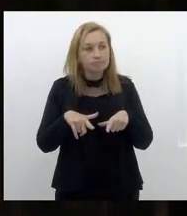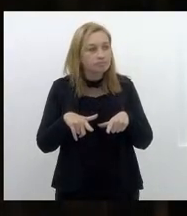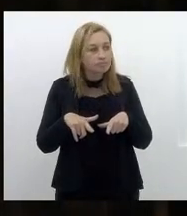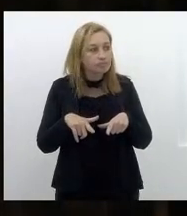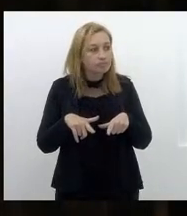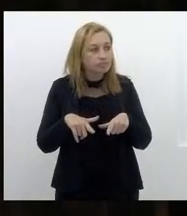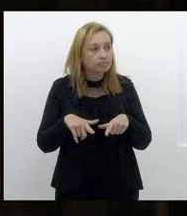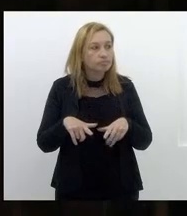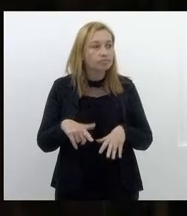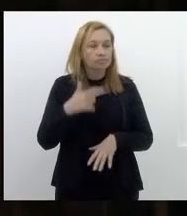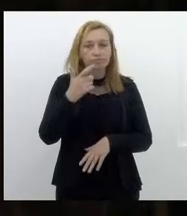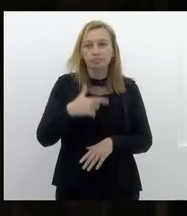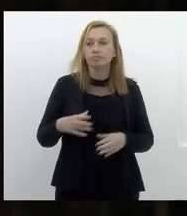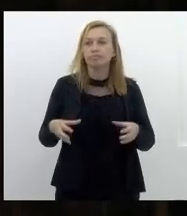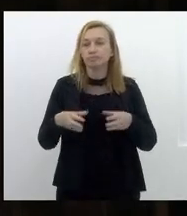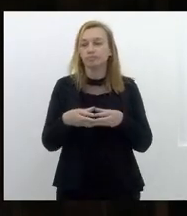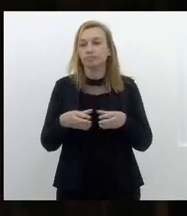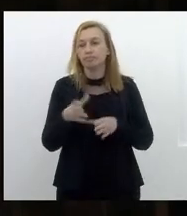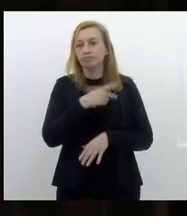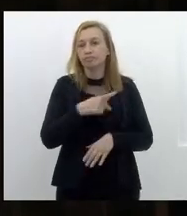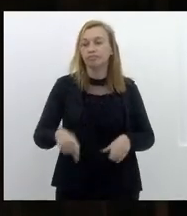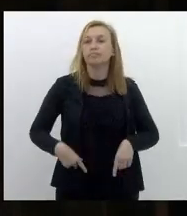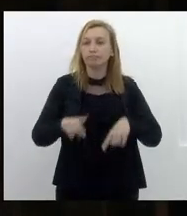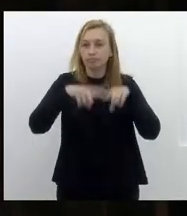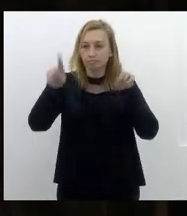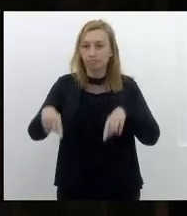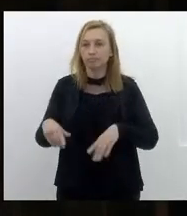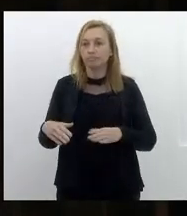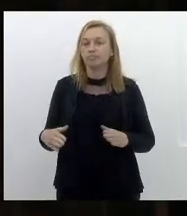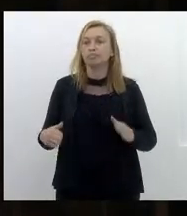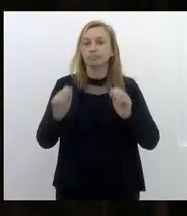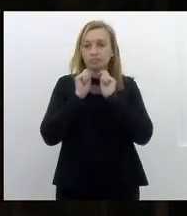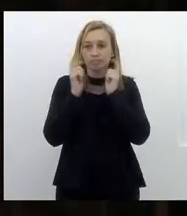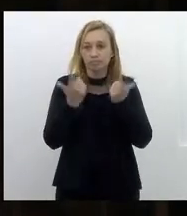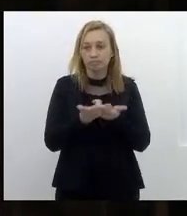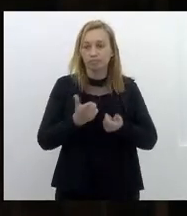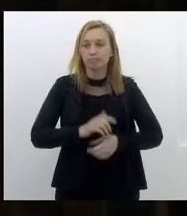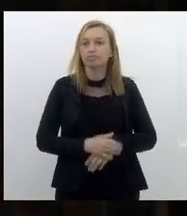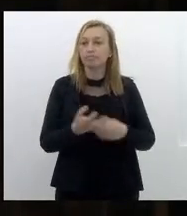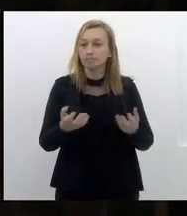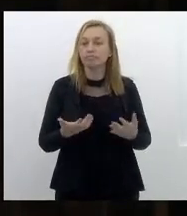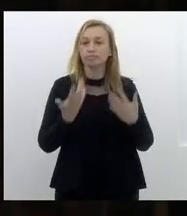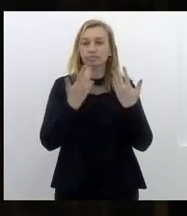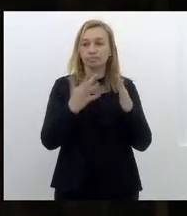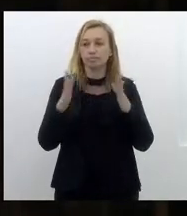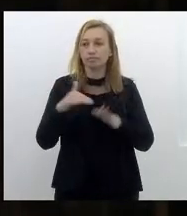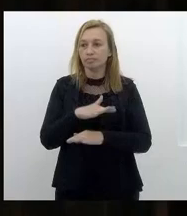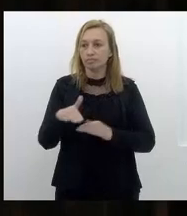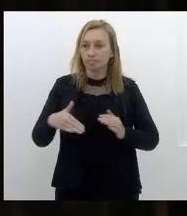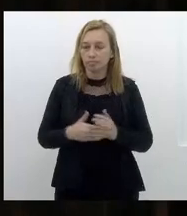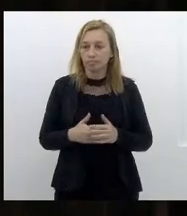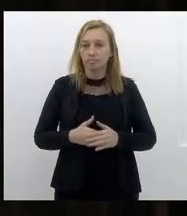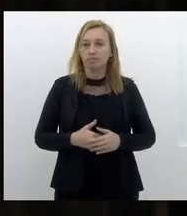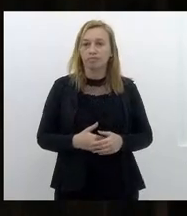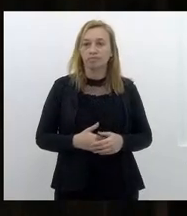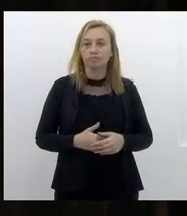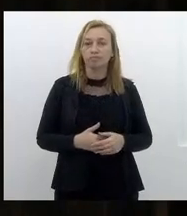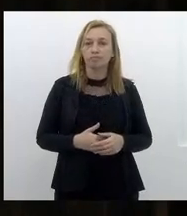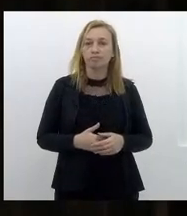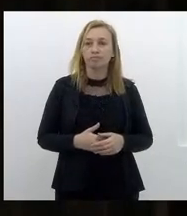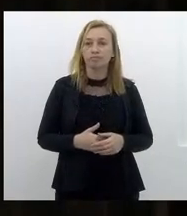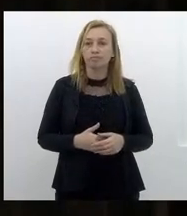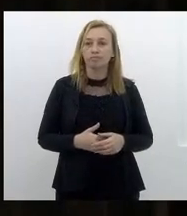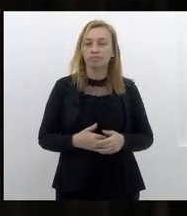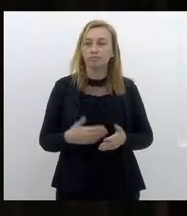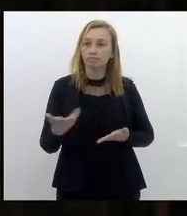como presidente da Comissão de servidores públicos da Assembleia eu quero cumprimentar a todos que interagiram